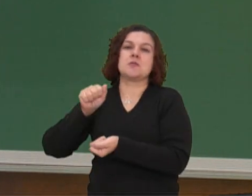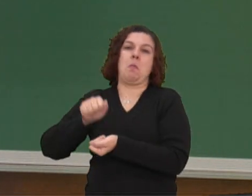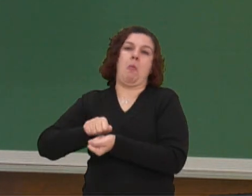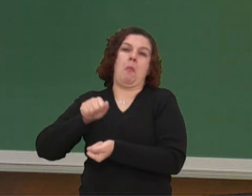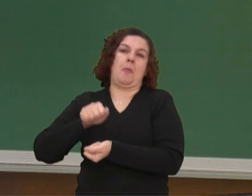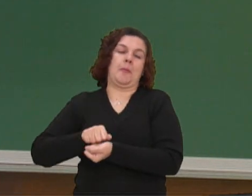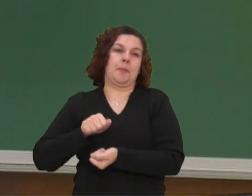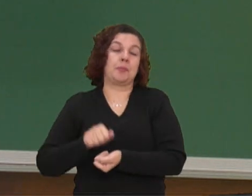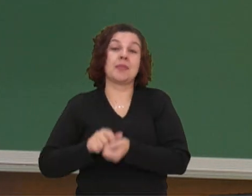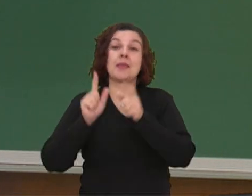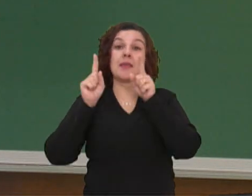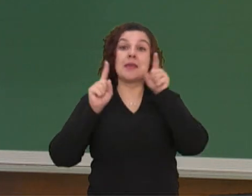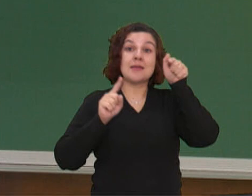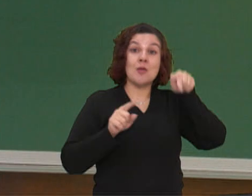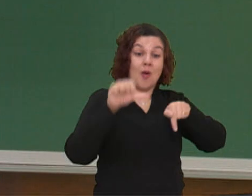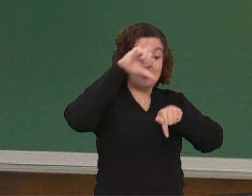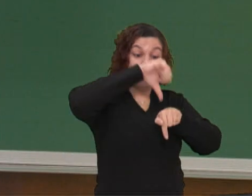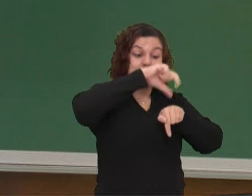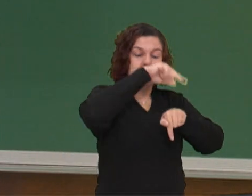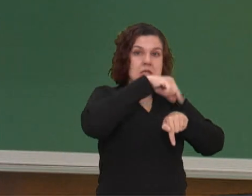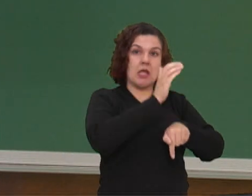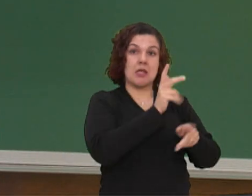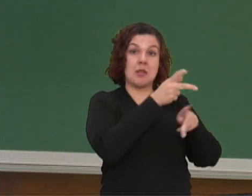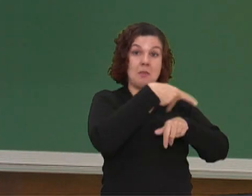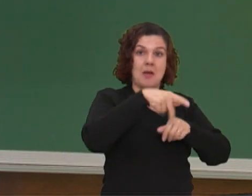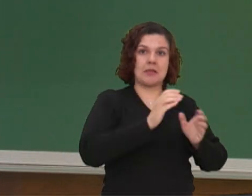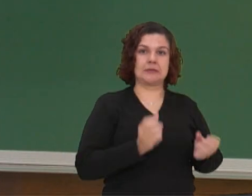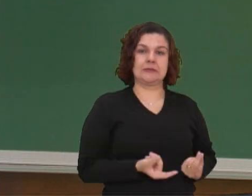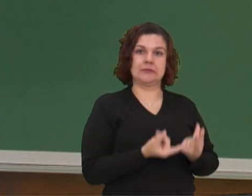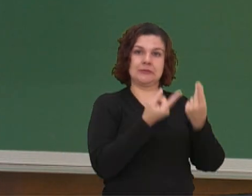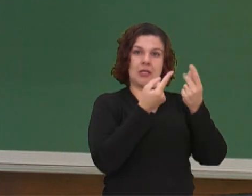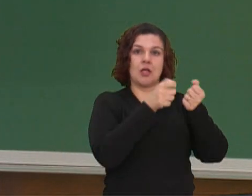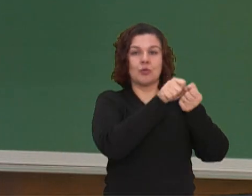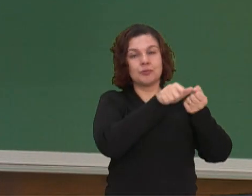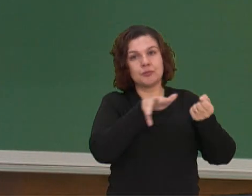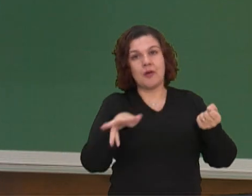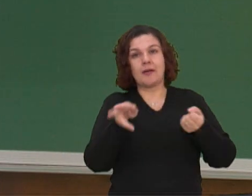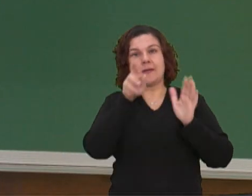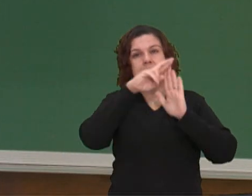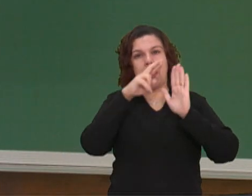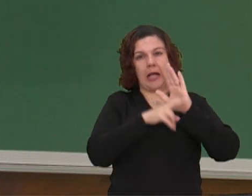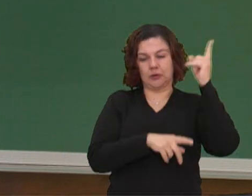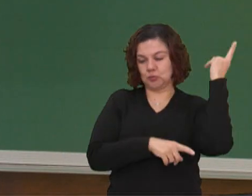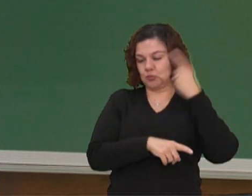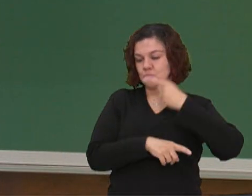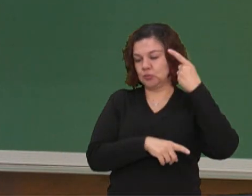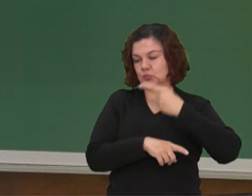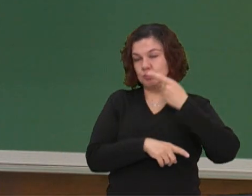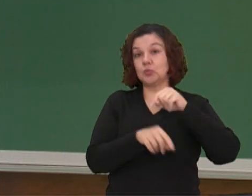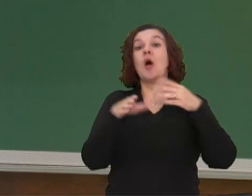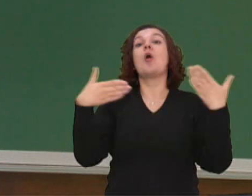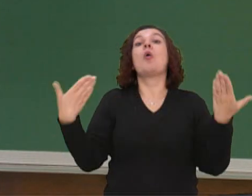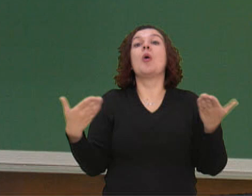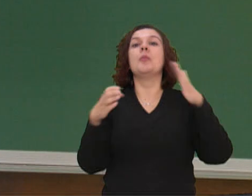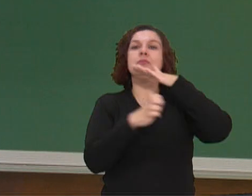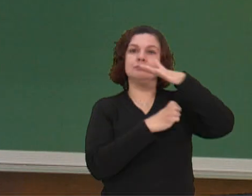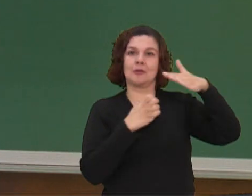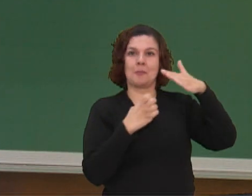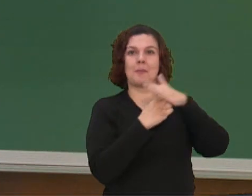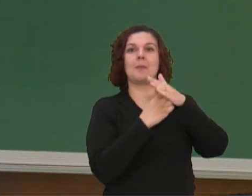mundial. São eles que vão dizer as regras. Através de quem? Principalmente das empresas transnacionais,